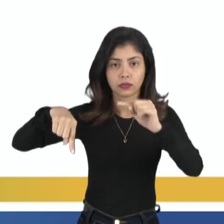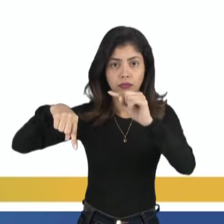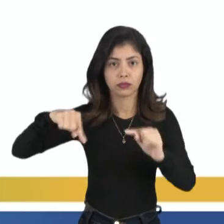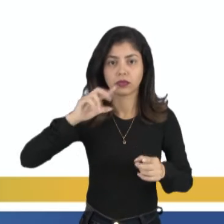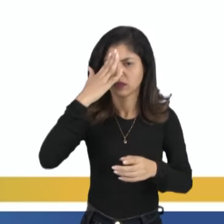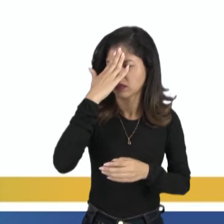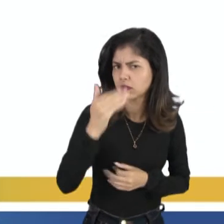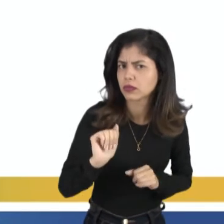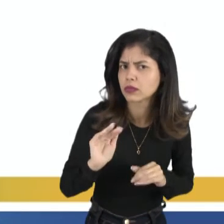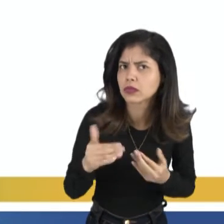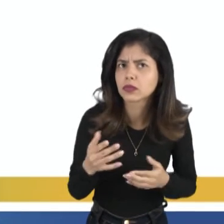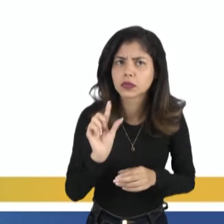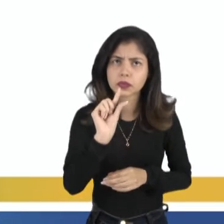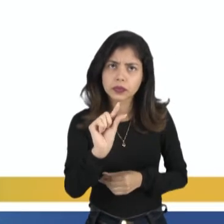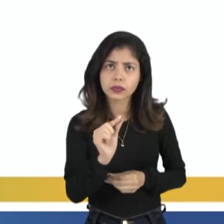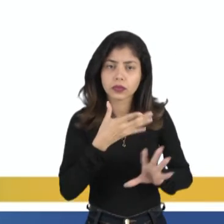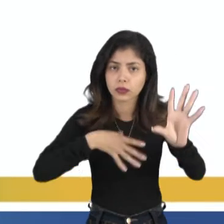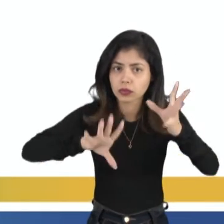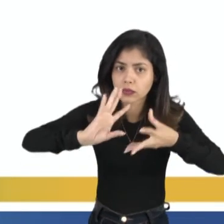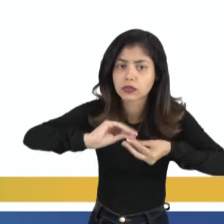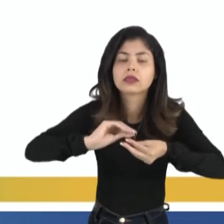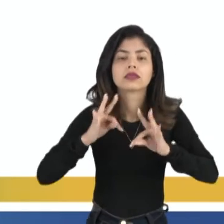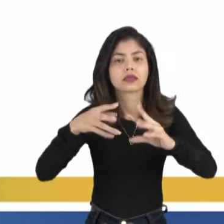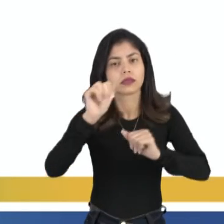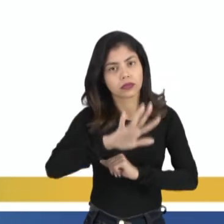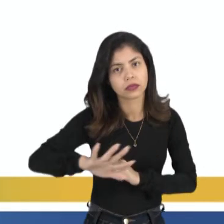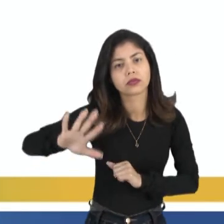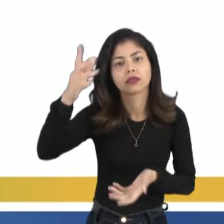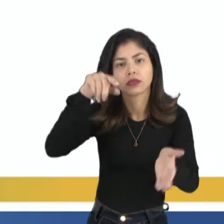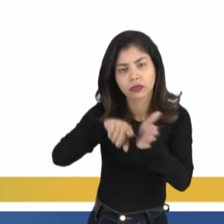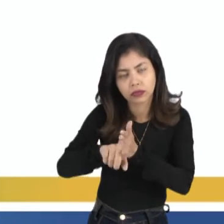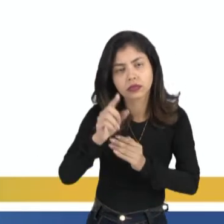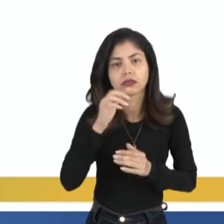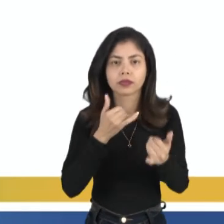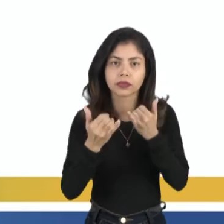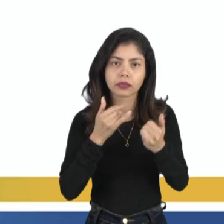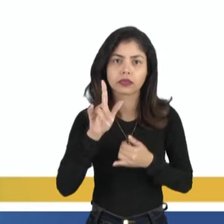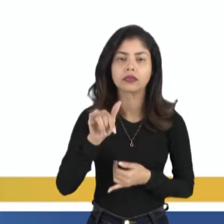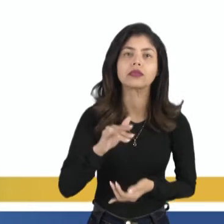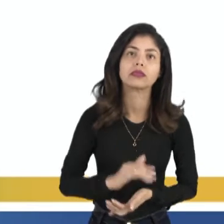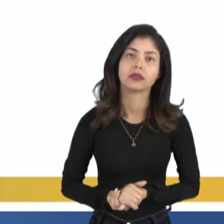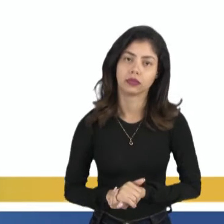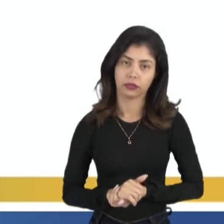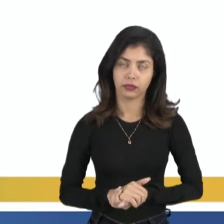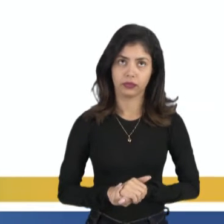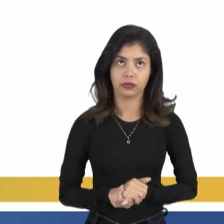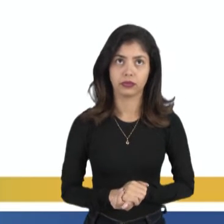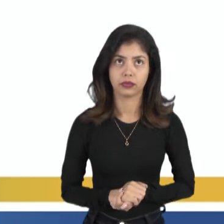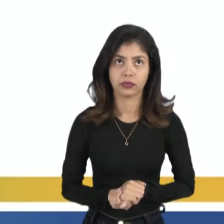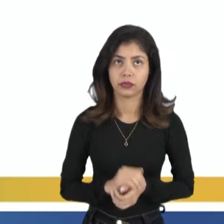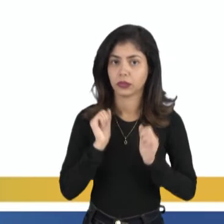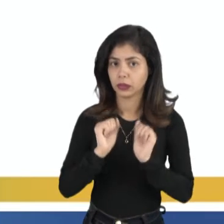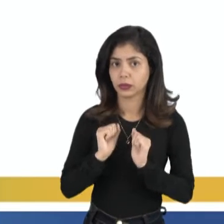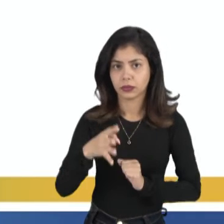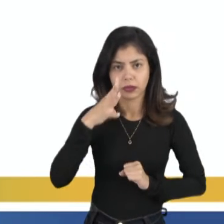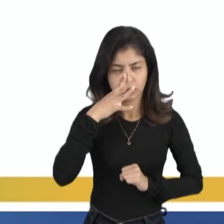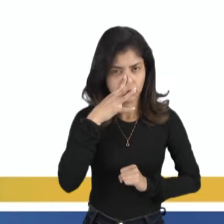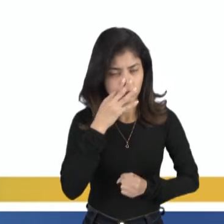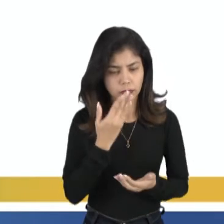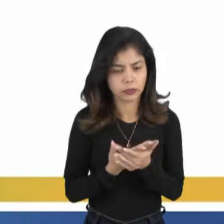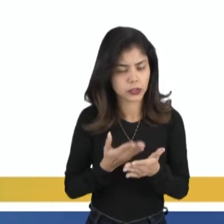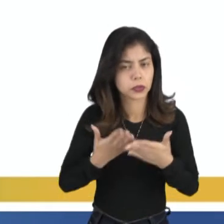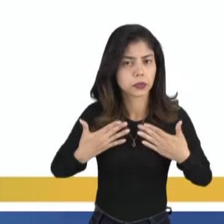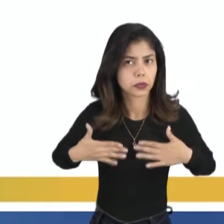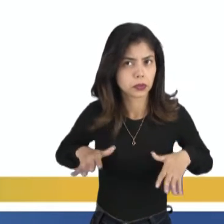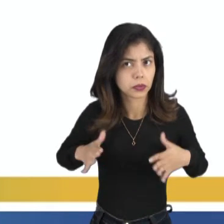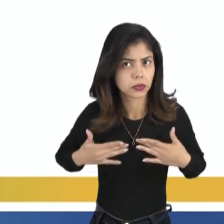questão quer saber, como o nosso tempo é curto, eu vou resumir para vocês aqui o que a questão quer. As informações estão aqui dentro, depois você pode assistir essa aula com